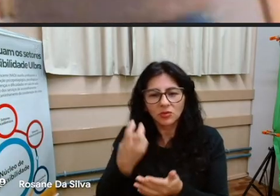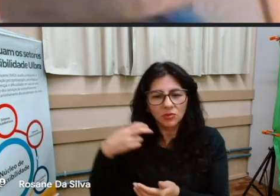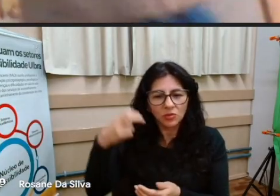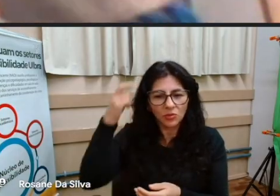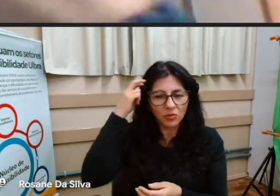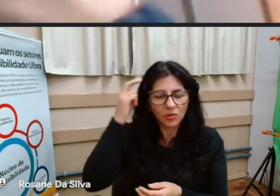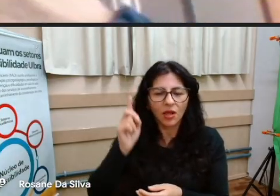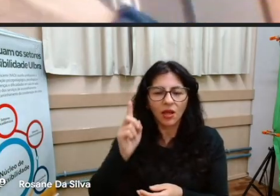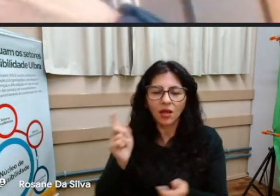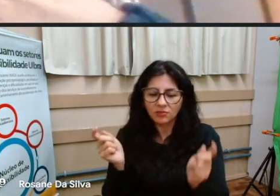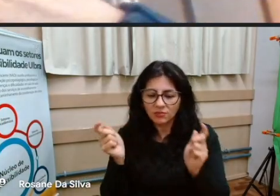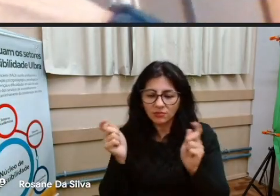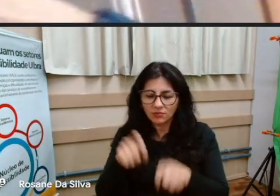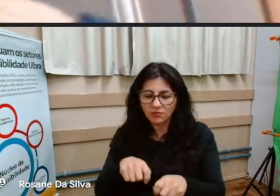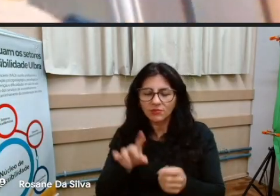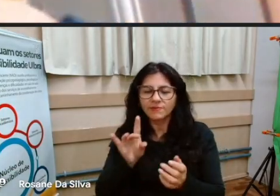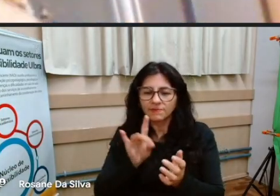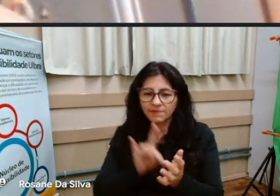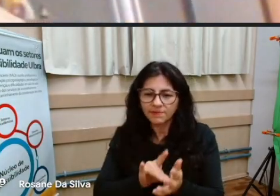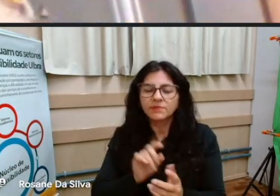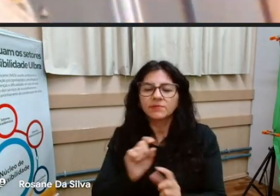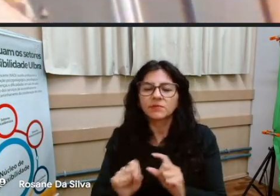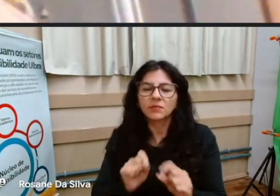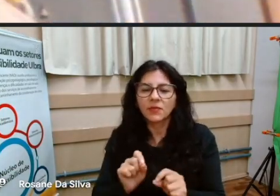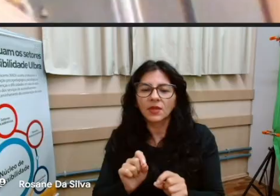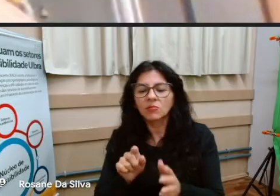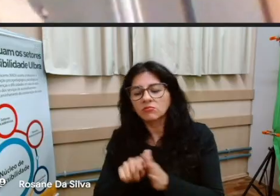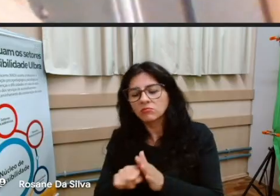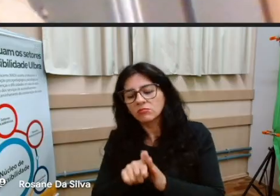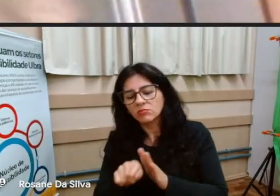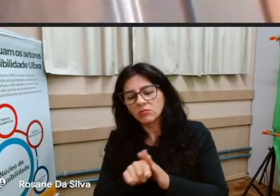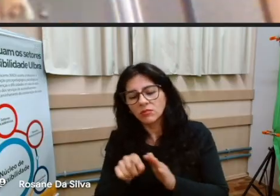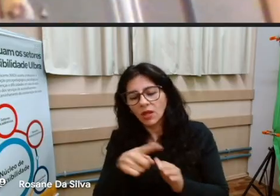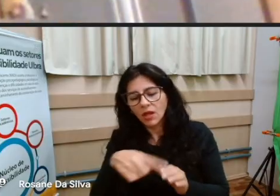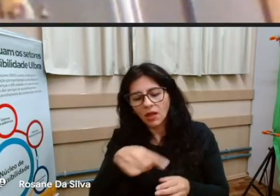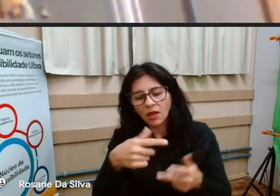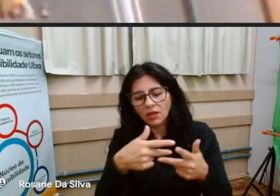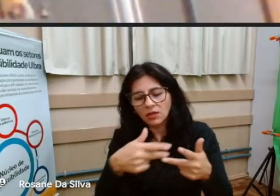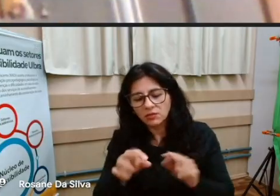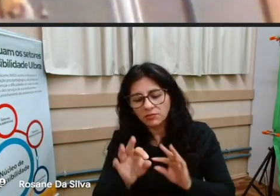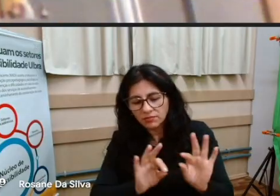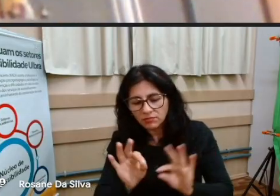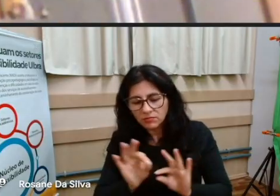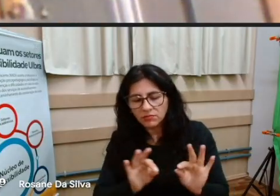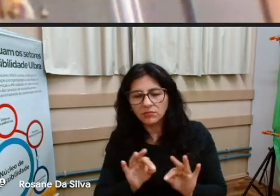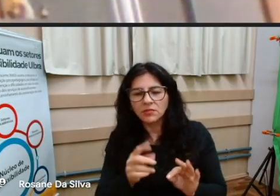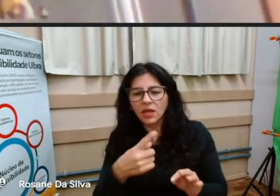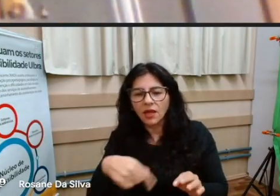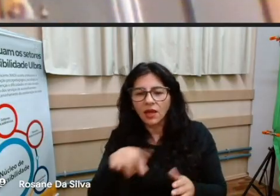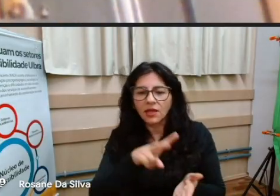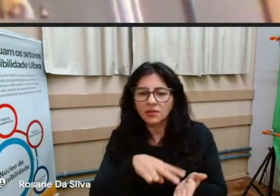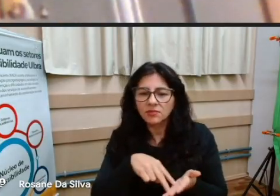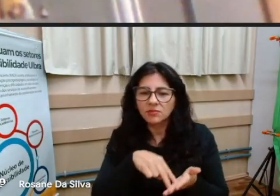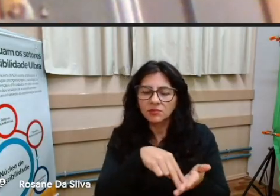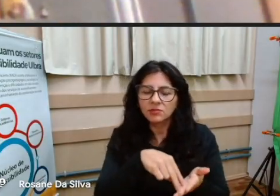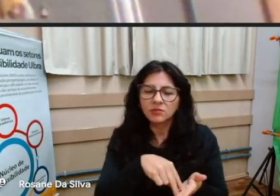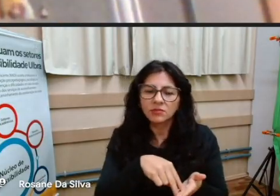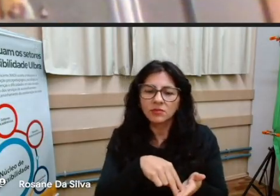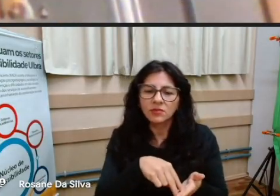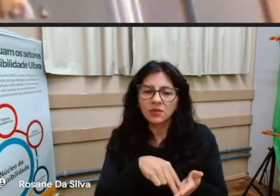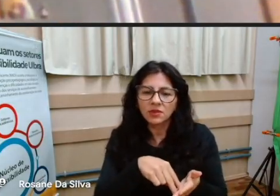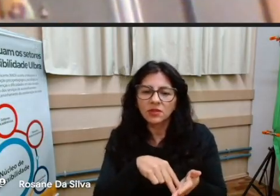culturais dão uma possibilidade muito concreta para para questionar essas estéticas hegemônicas nessas posições